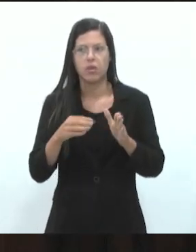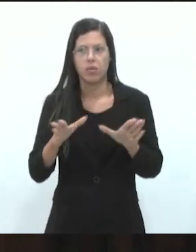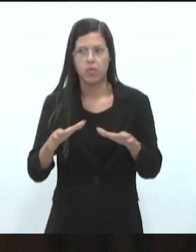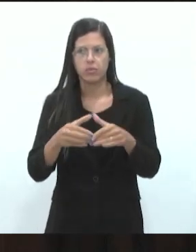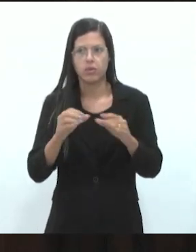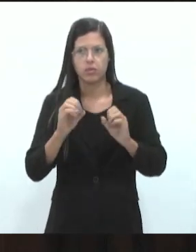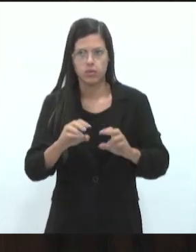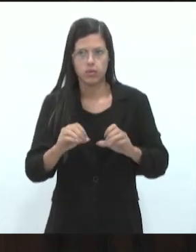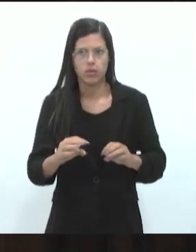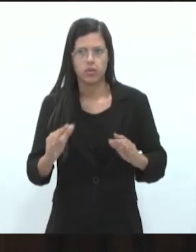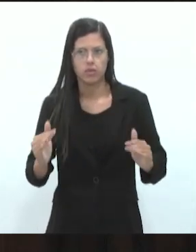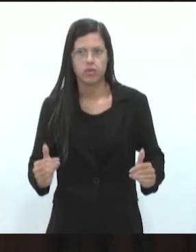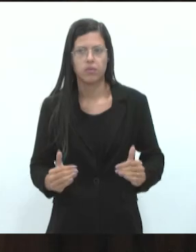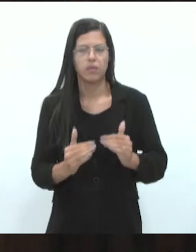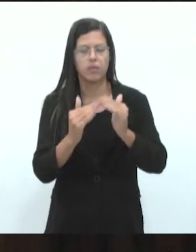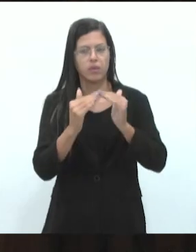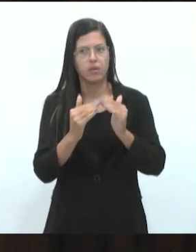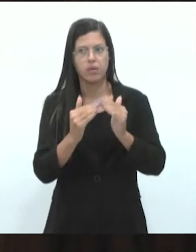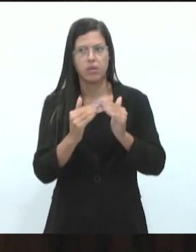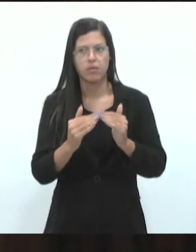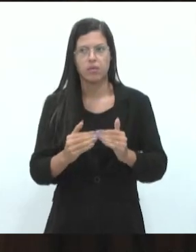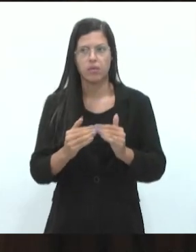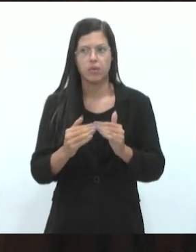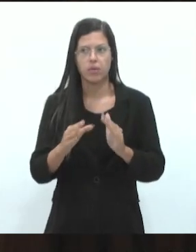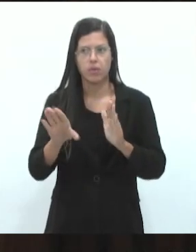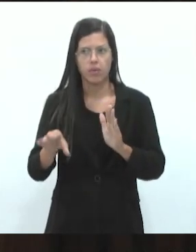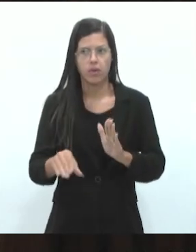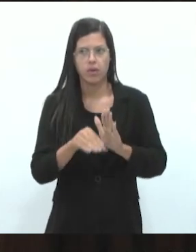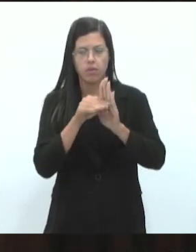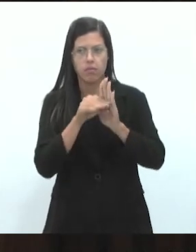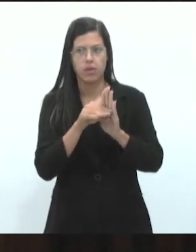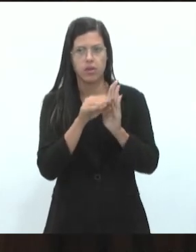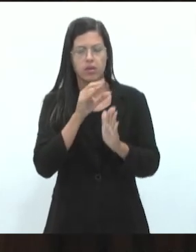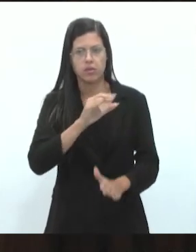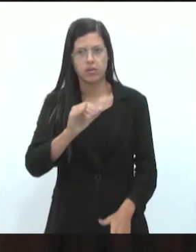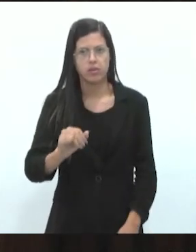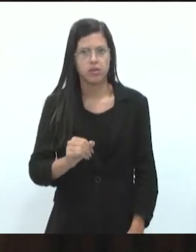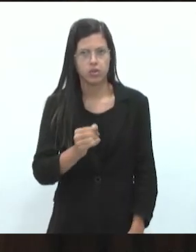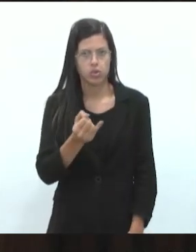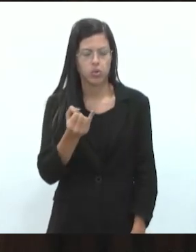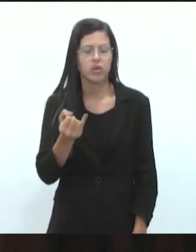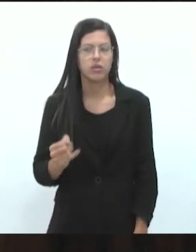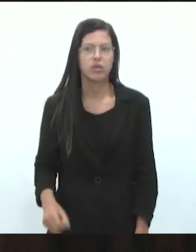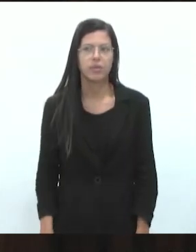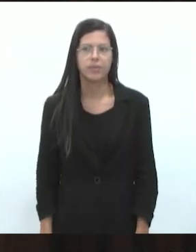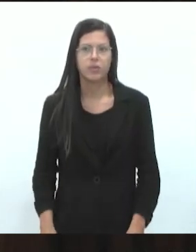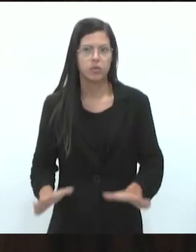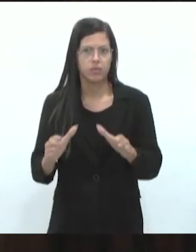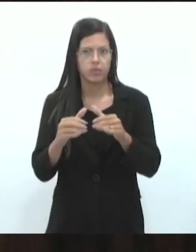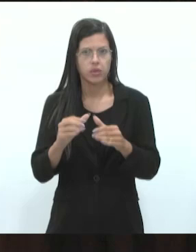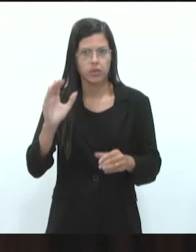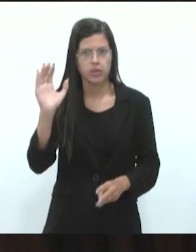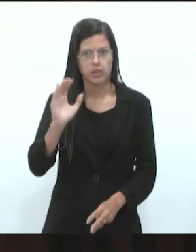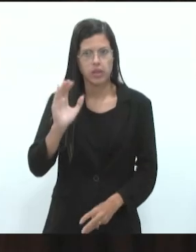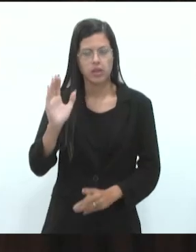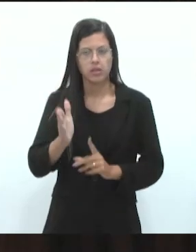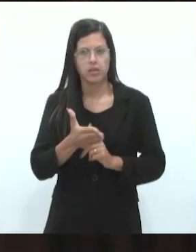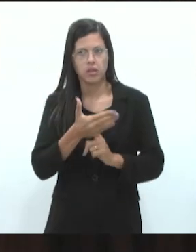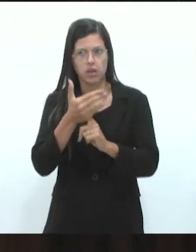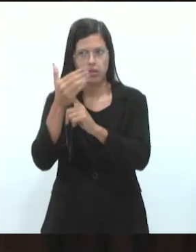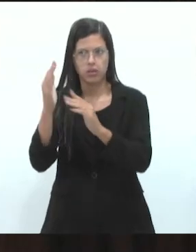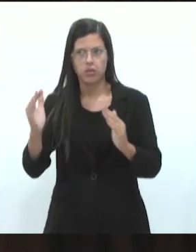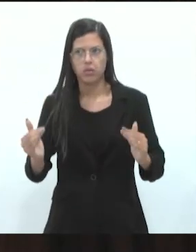Educação, favorável. Com as emendas da Comissão de Constituição e Justiça. De Ciência e